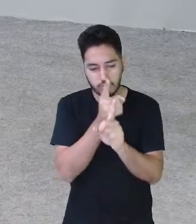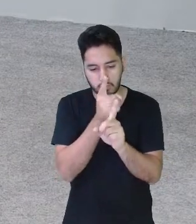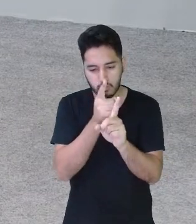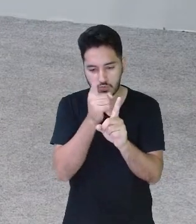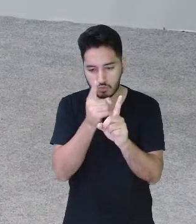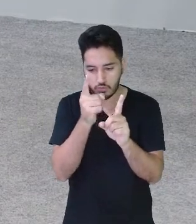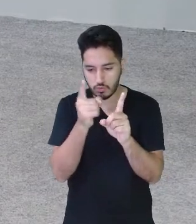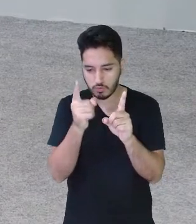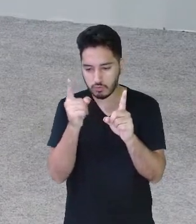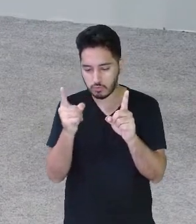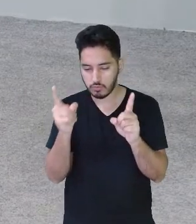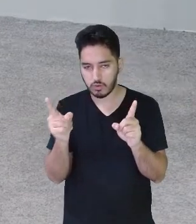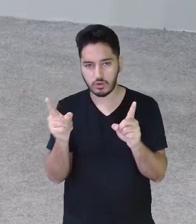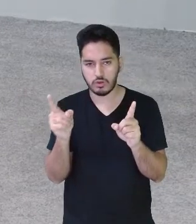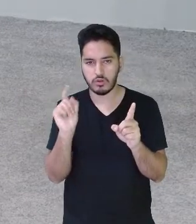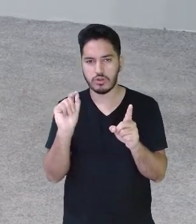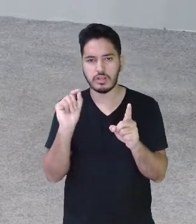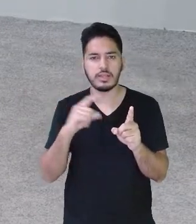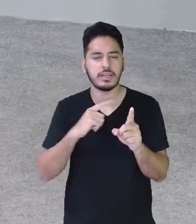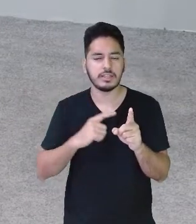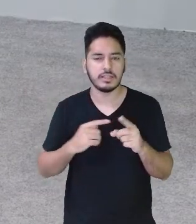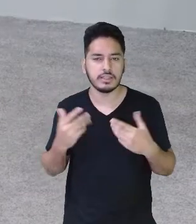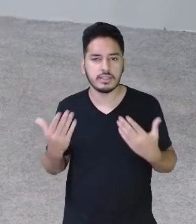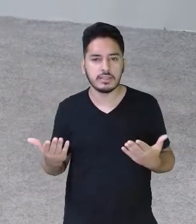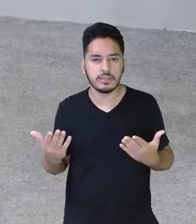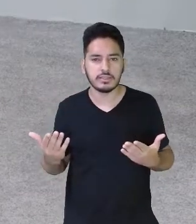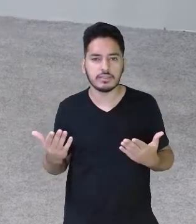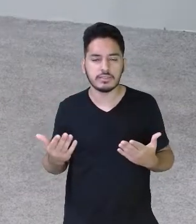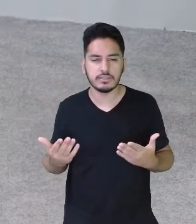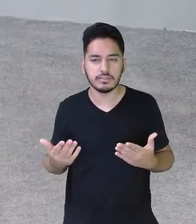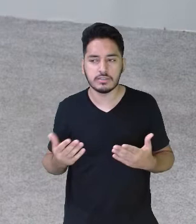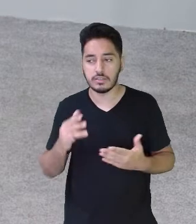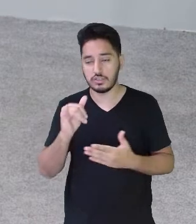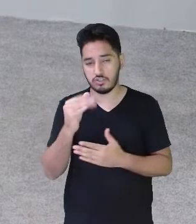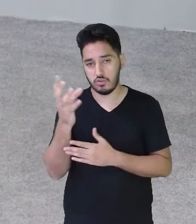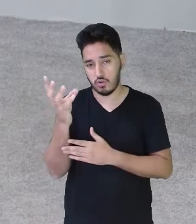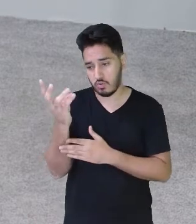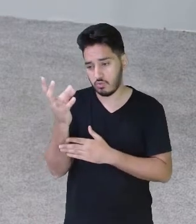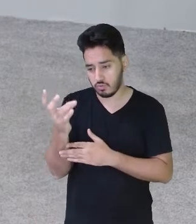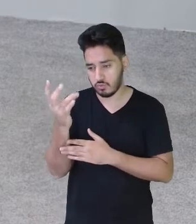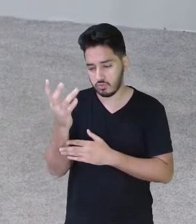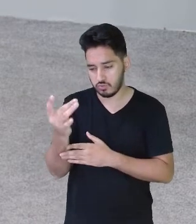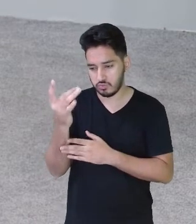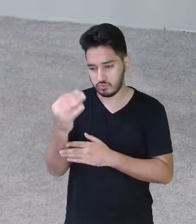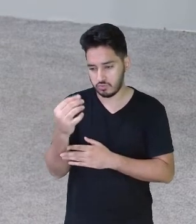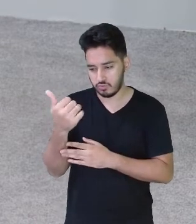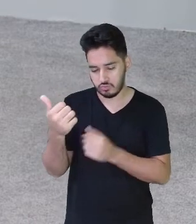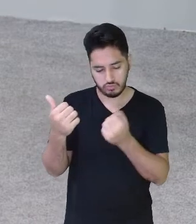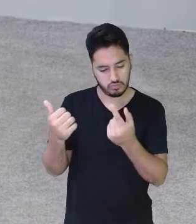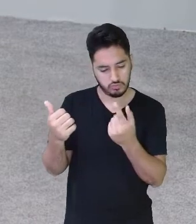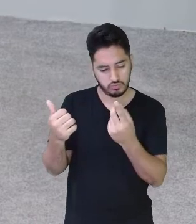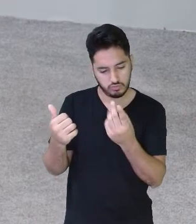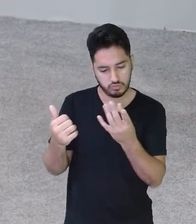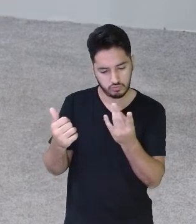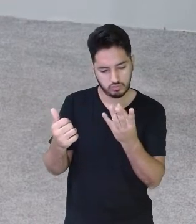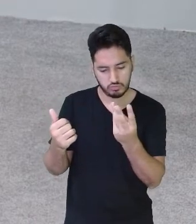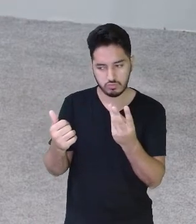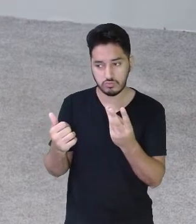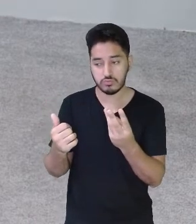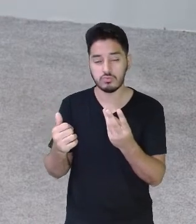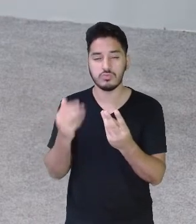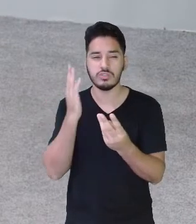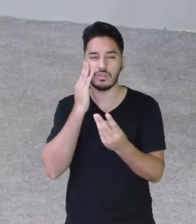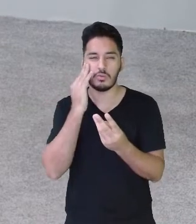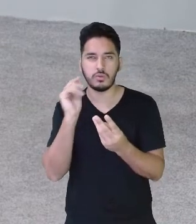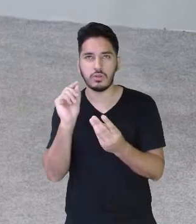O que é que eu teria? Se eu contar, né, levando em consideração que aqui eu